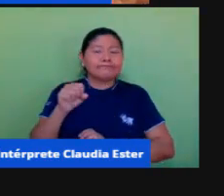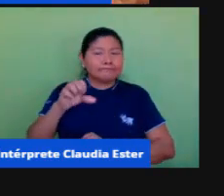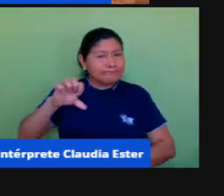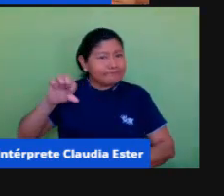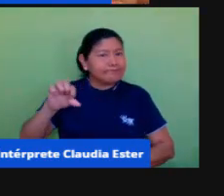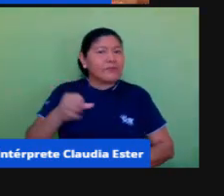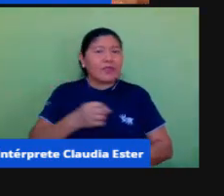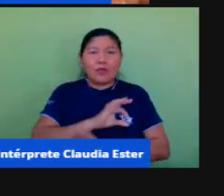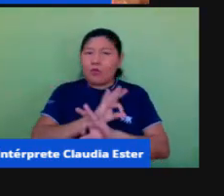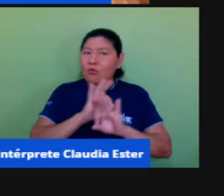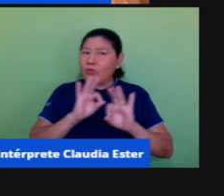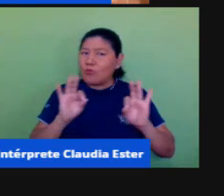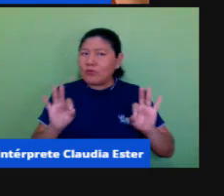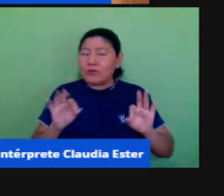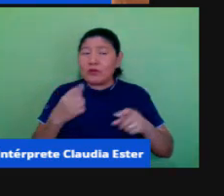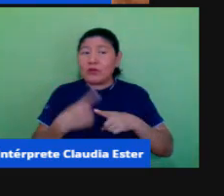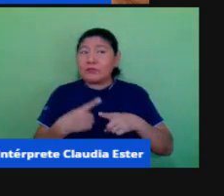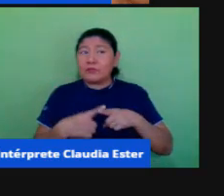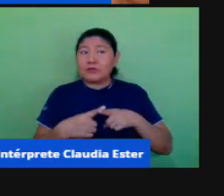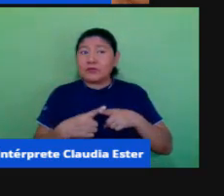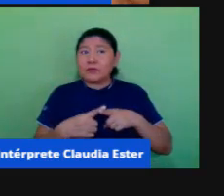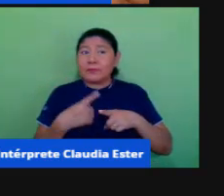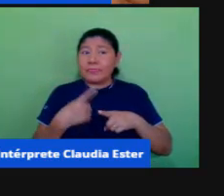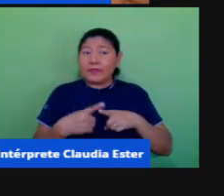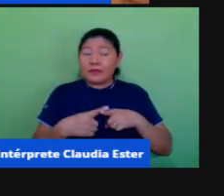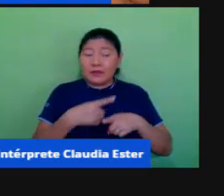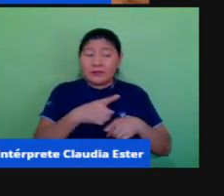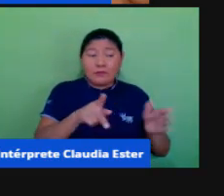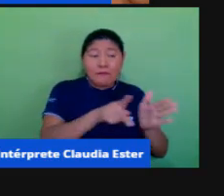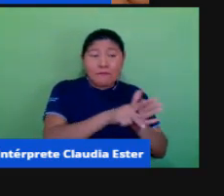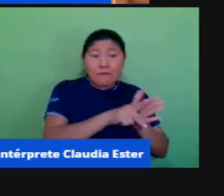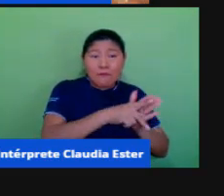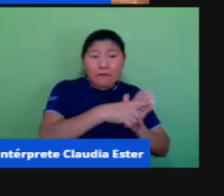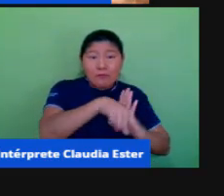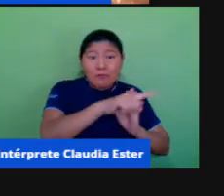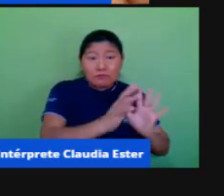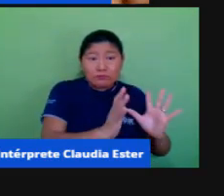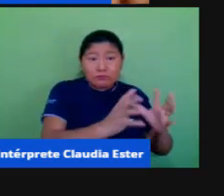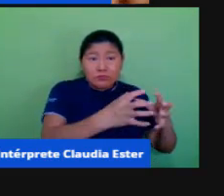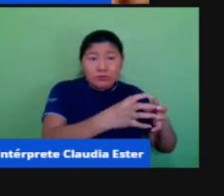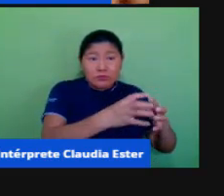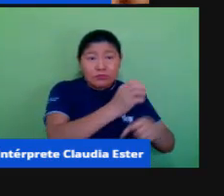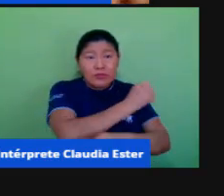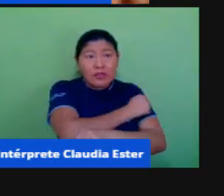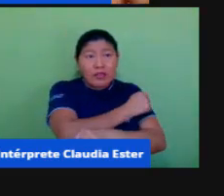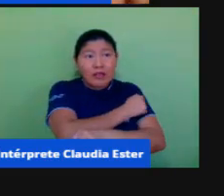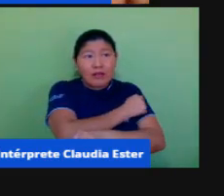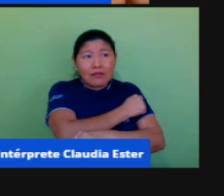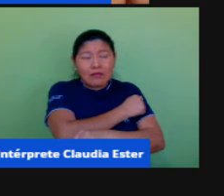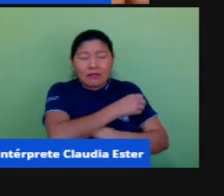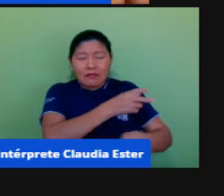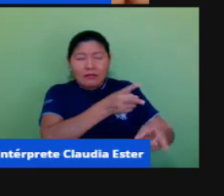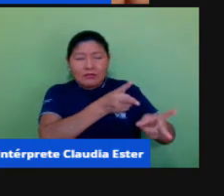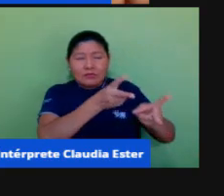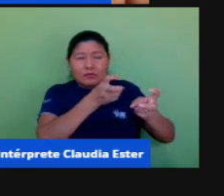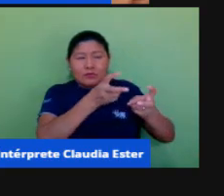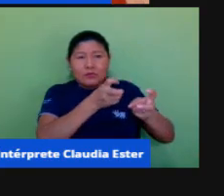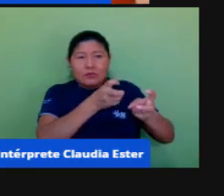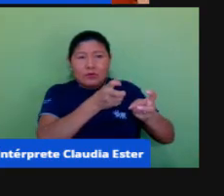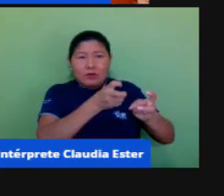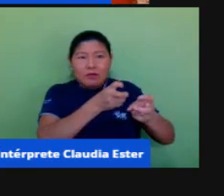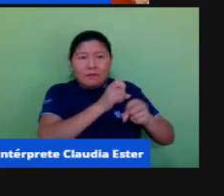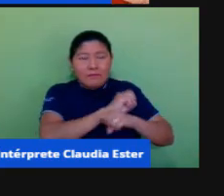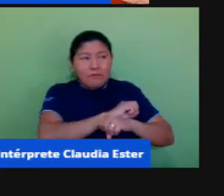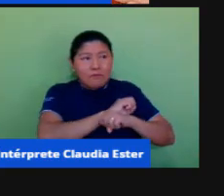eles foram agentes da sua aprendizagem. Conforme eles iam assistindo o vídeo, a gente percebia que